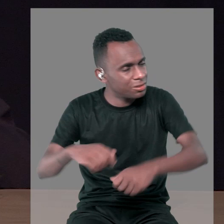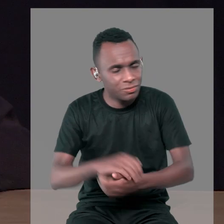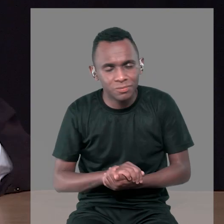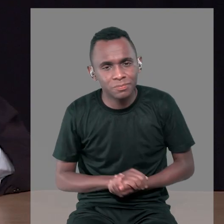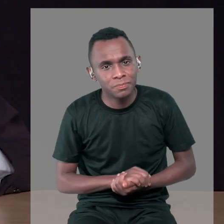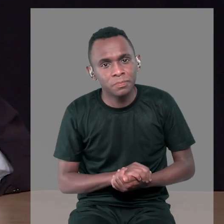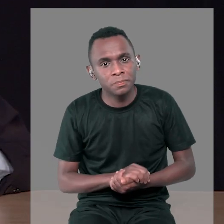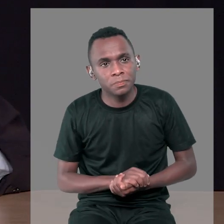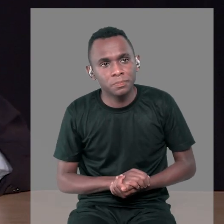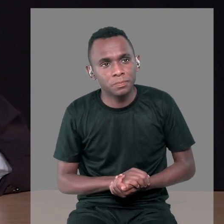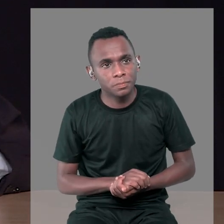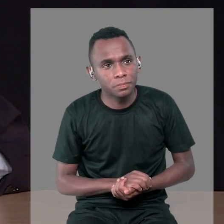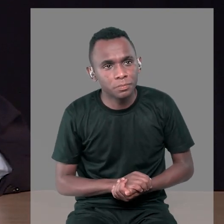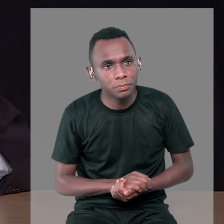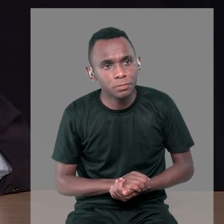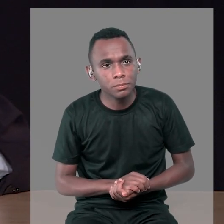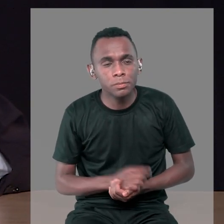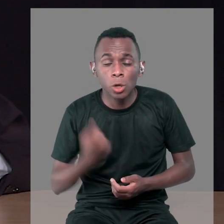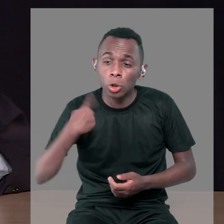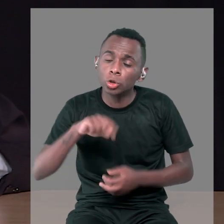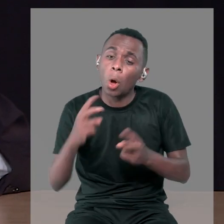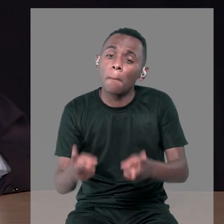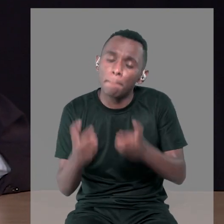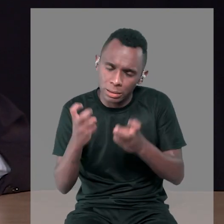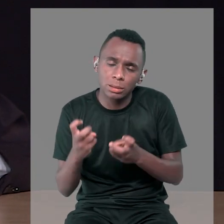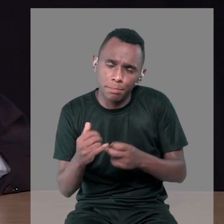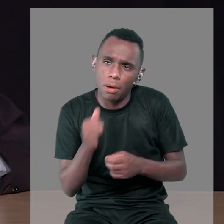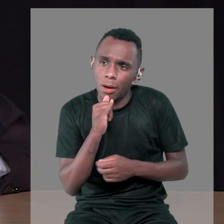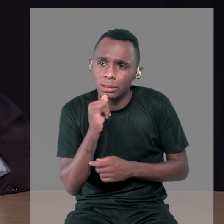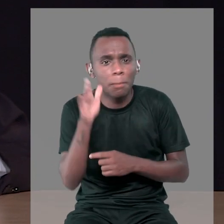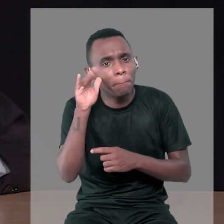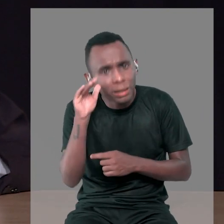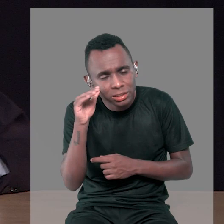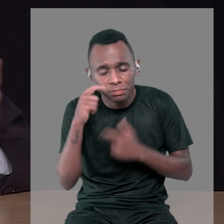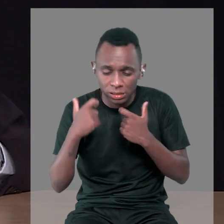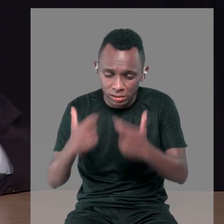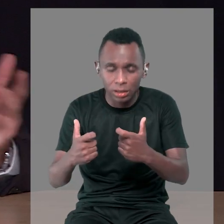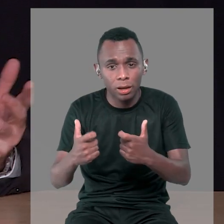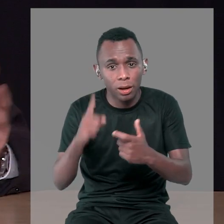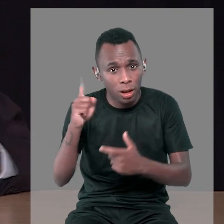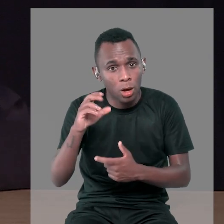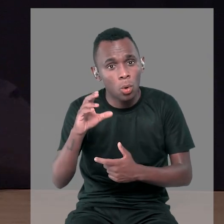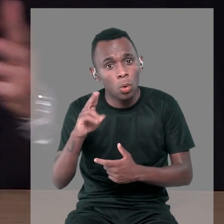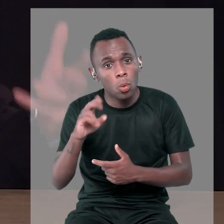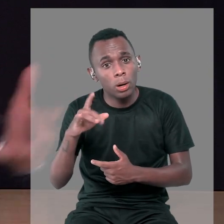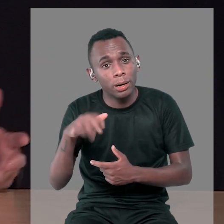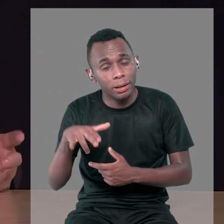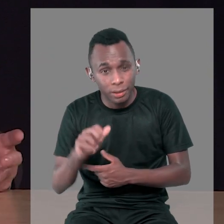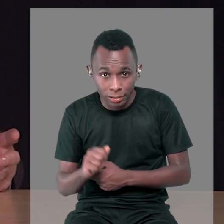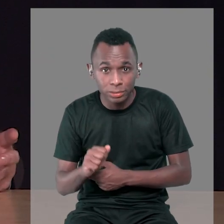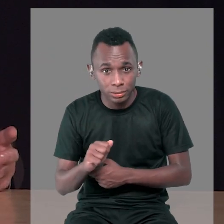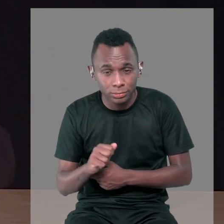E a gente vê, por exemplo, né, nós estamos assistindo, né, essa guerra na Ucrânia, né, infelizmente assistindo e o planeta